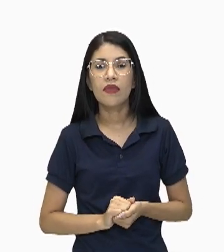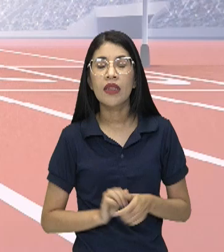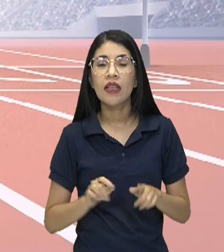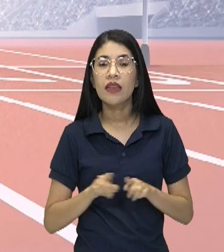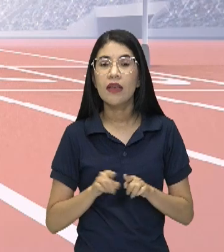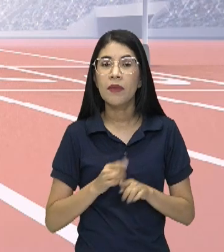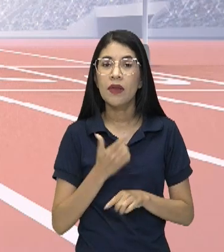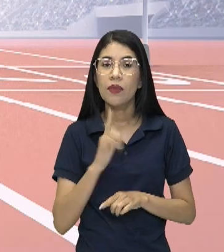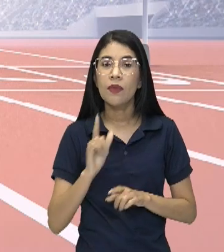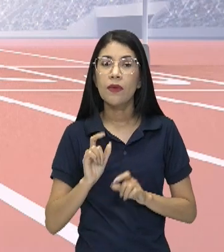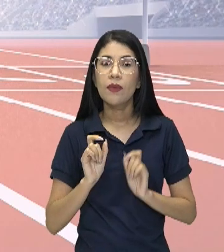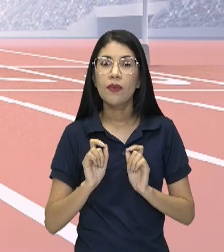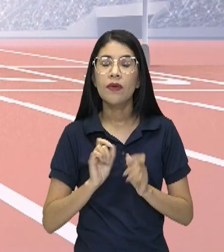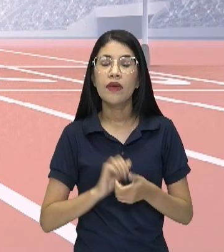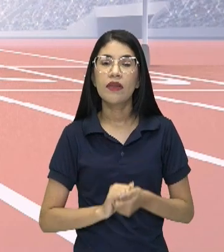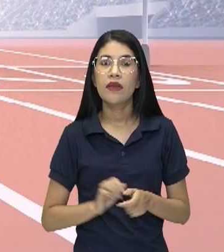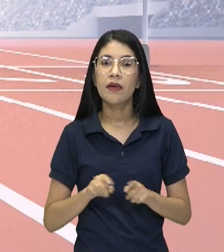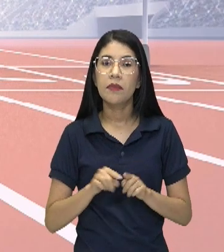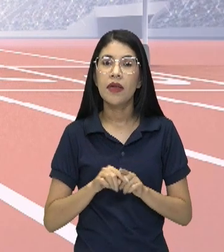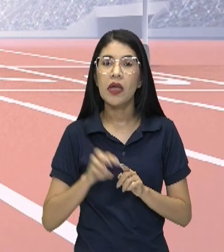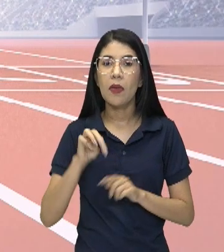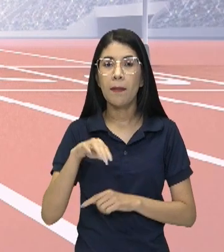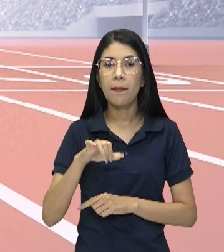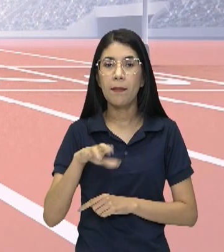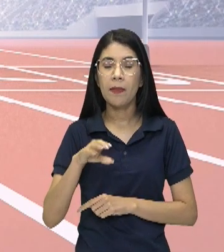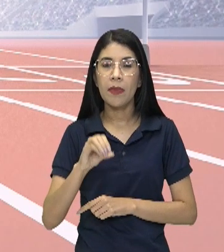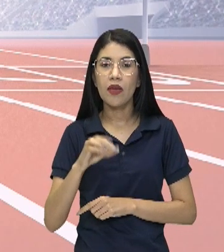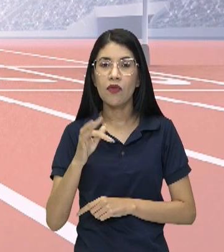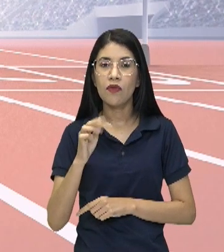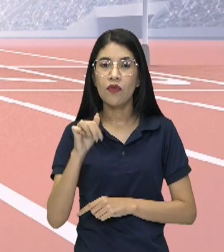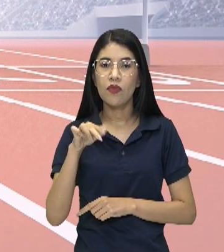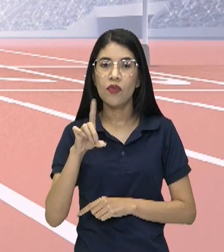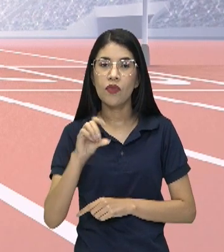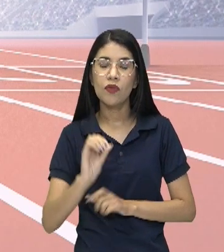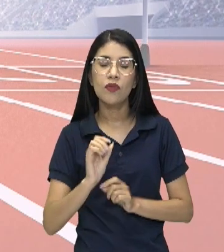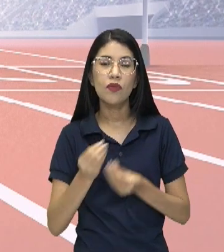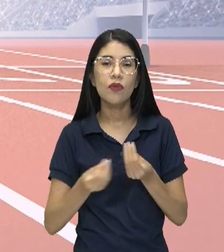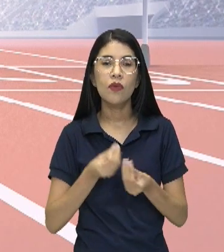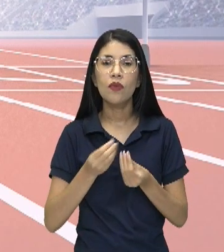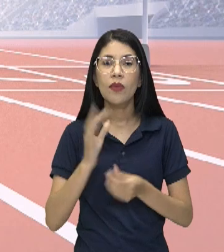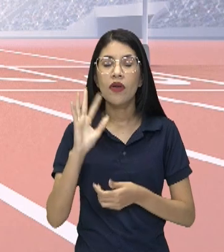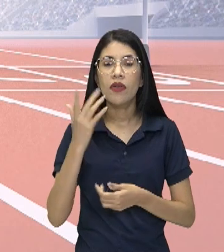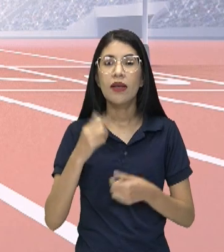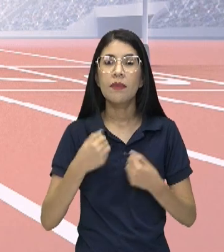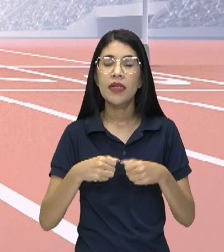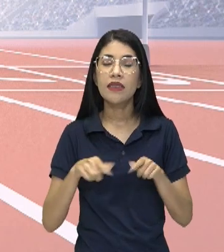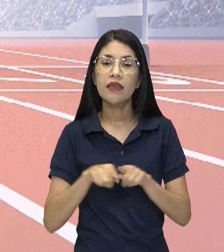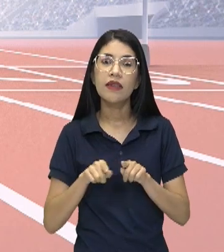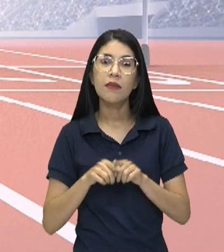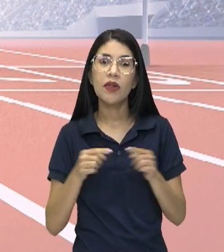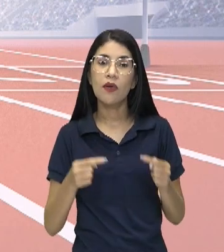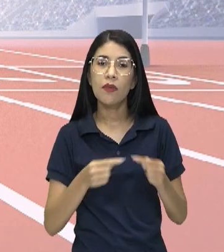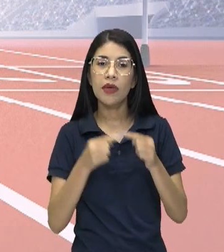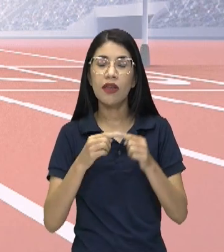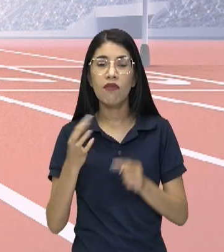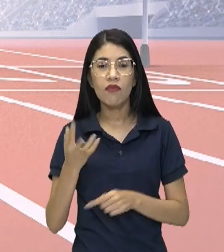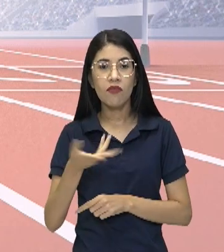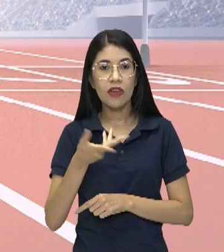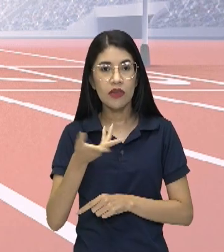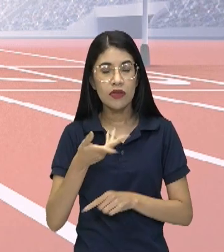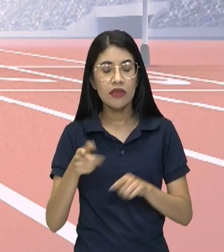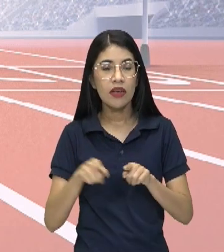provas do atletismo, olha só, as provas de meio fundo. Essas provas, elas exigem uma combinação de velocidade